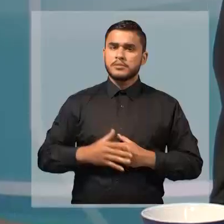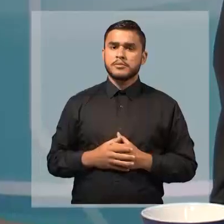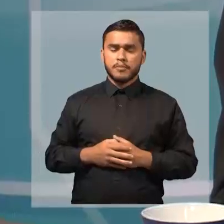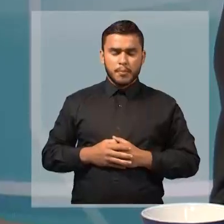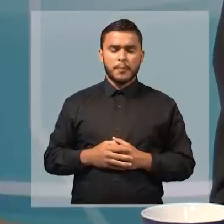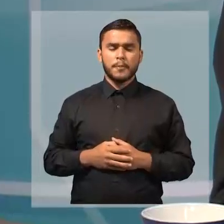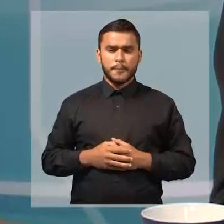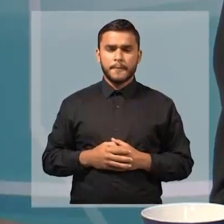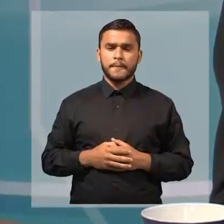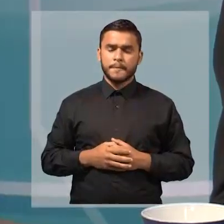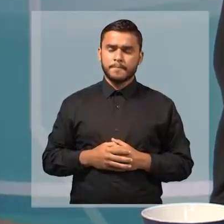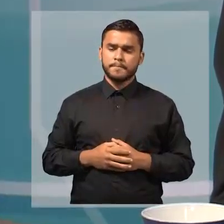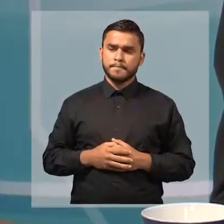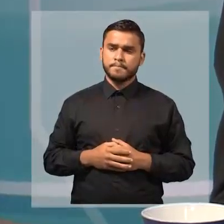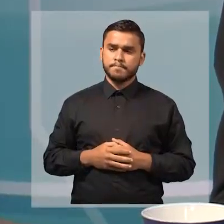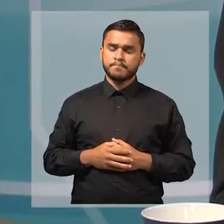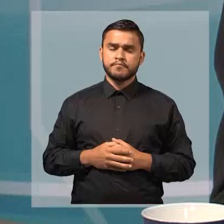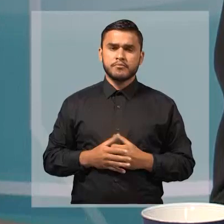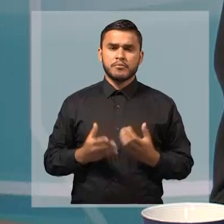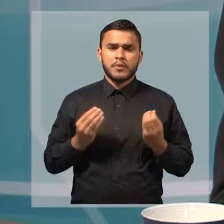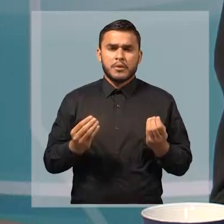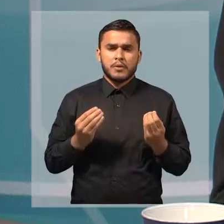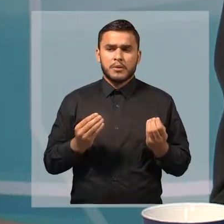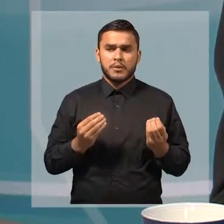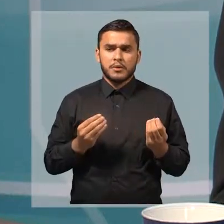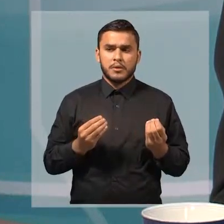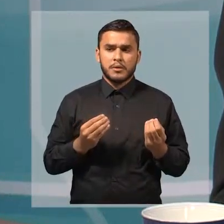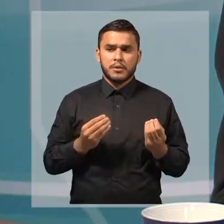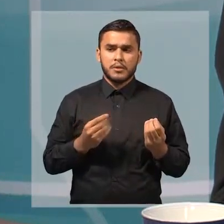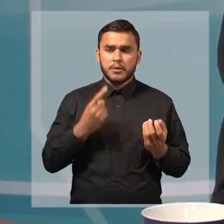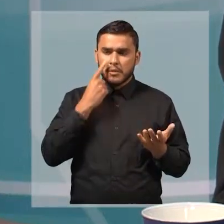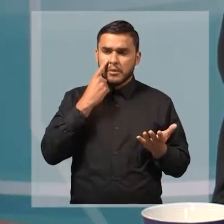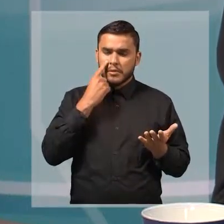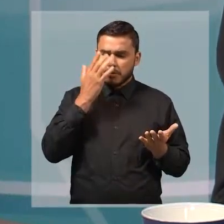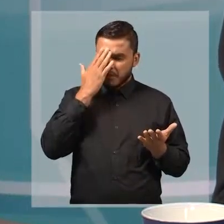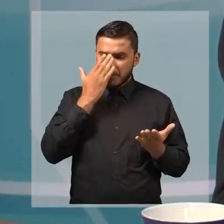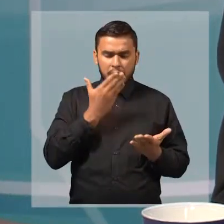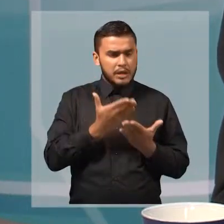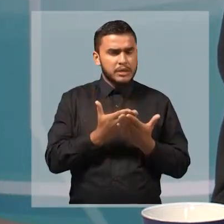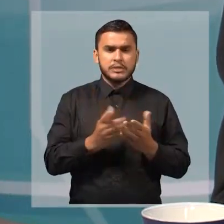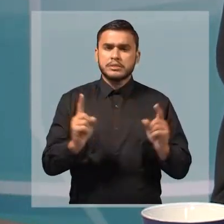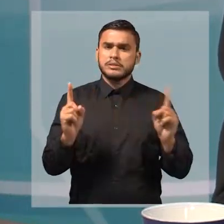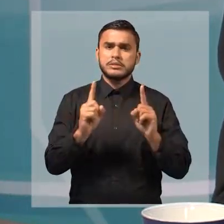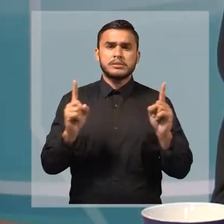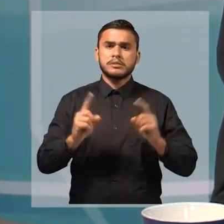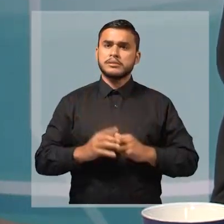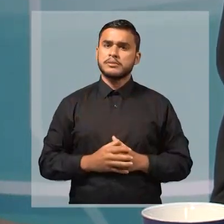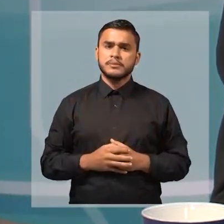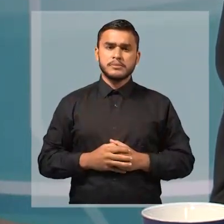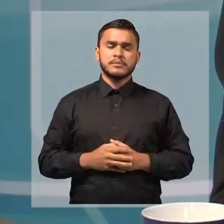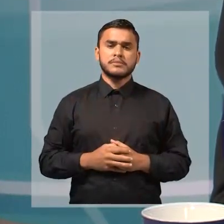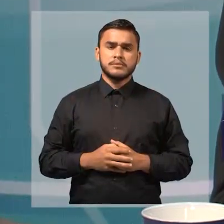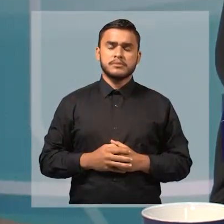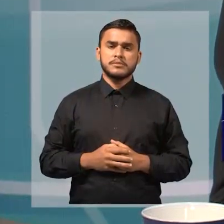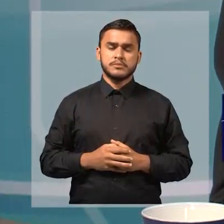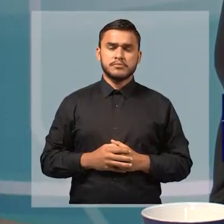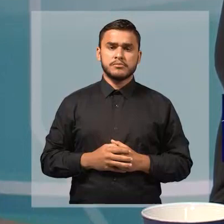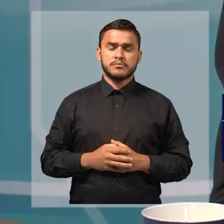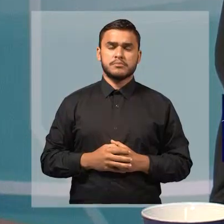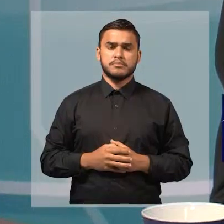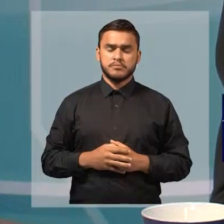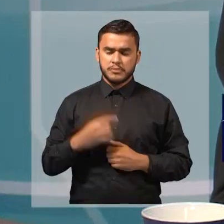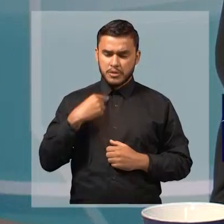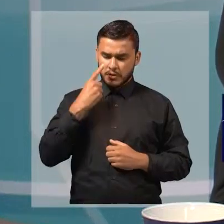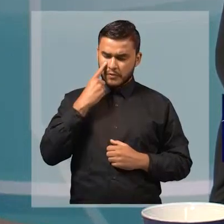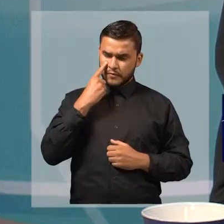Arnaldo, é inacreditável o que aconteceu aí. Se a gente não estivesse vendo o vídeo, né, não tivesse